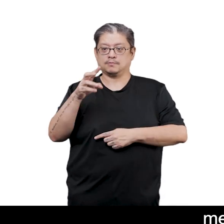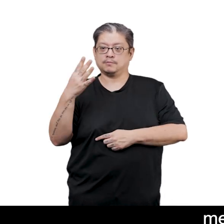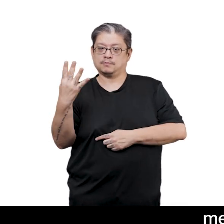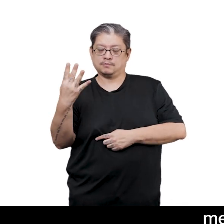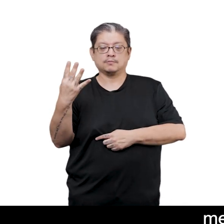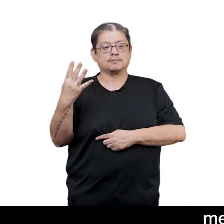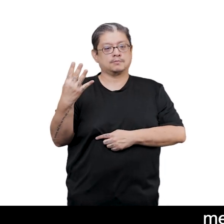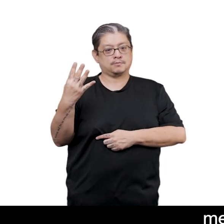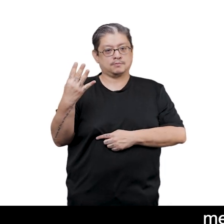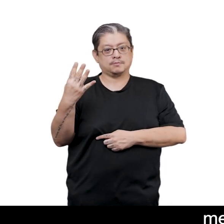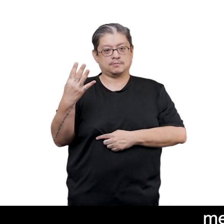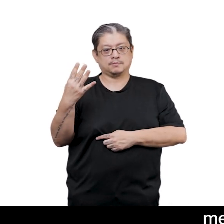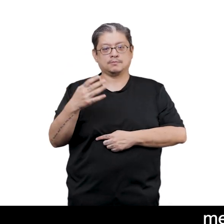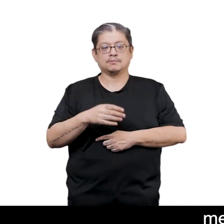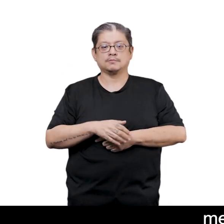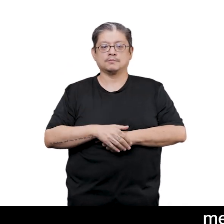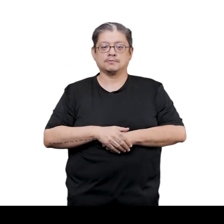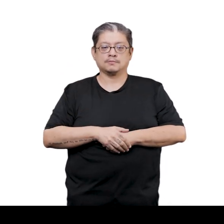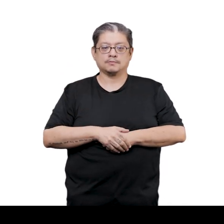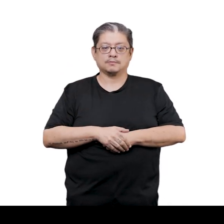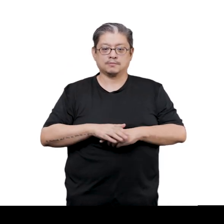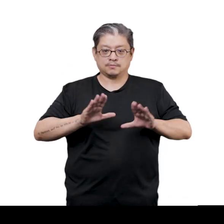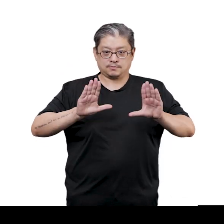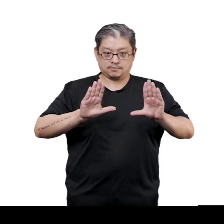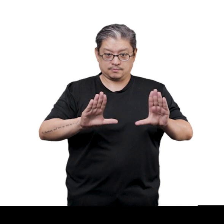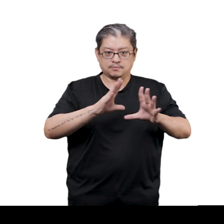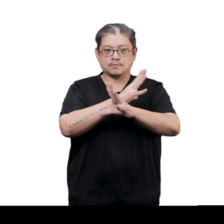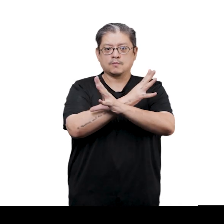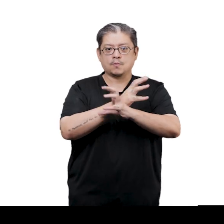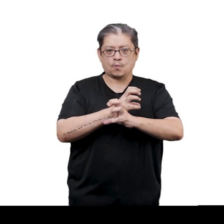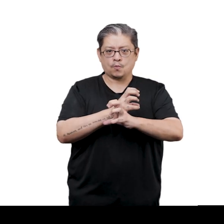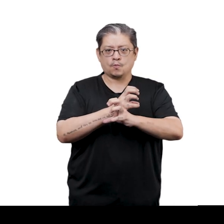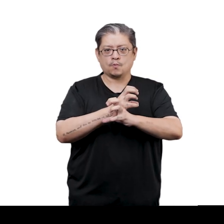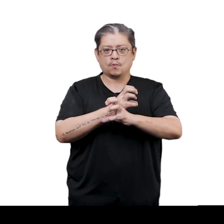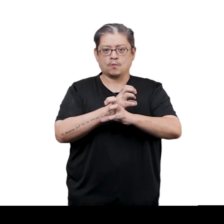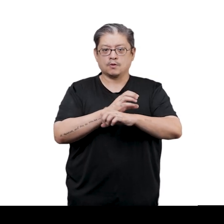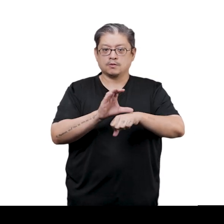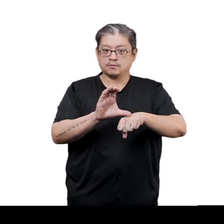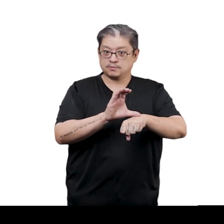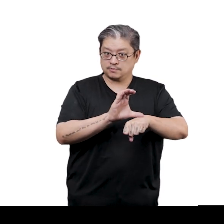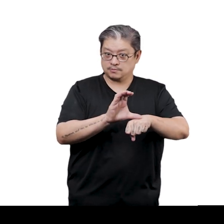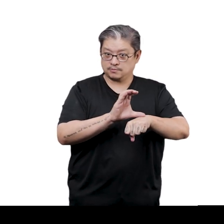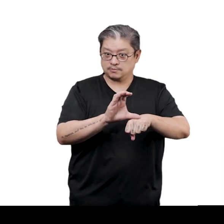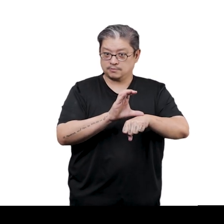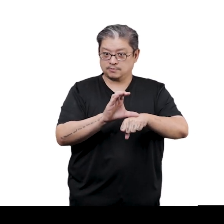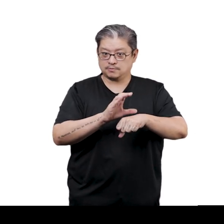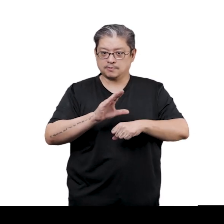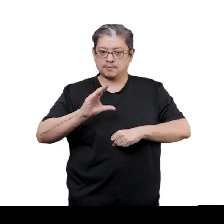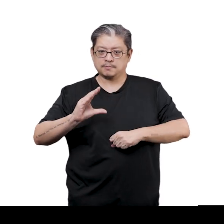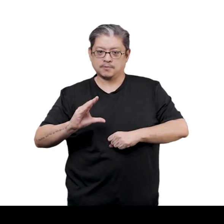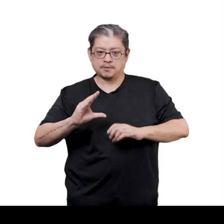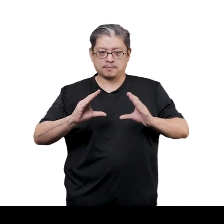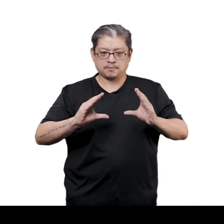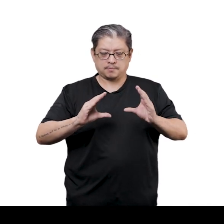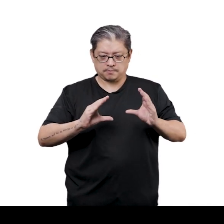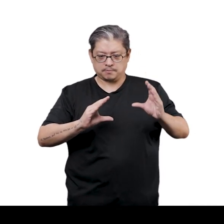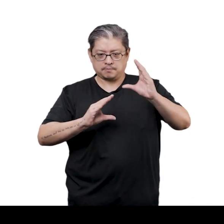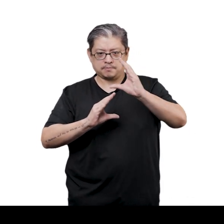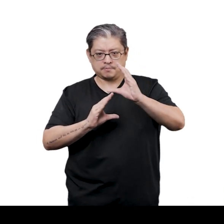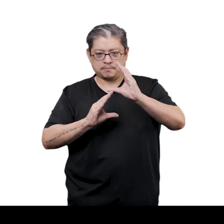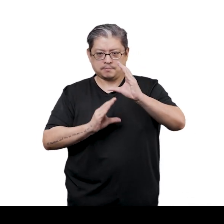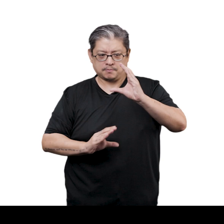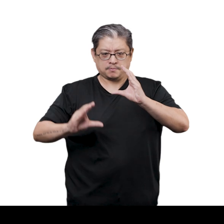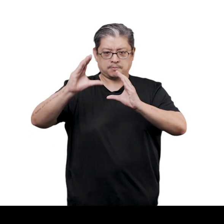e 54 de profundidade. É composta por cubos de concreto cinza claro empilhados, cada